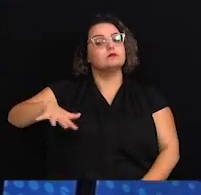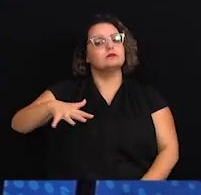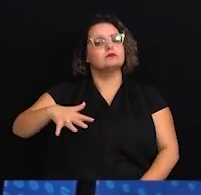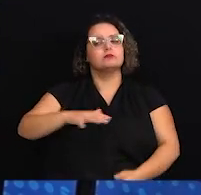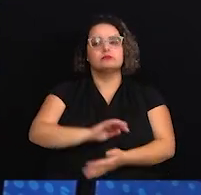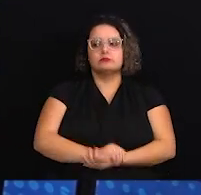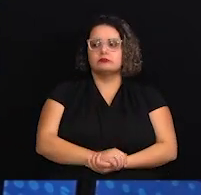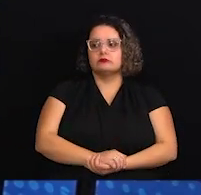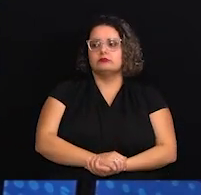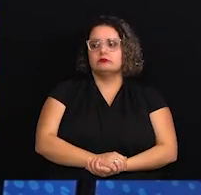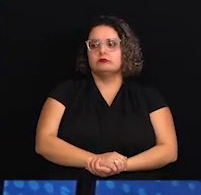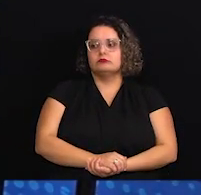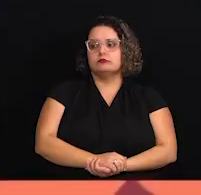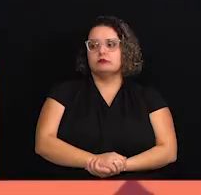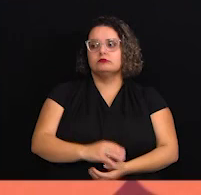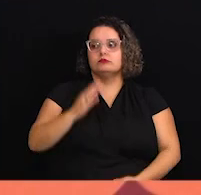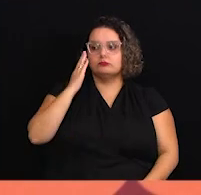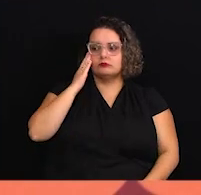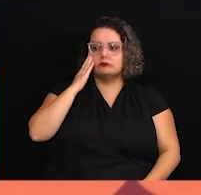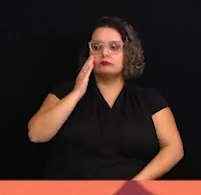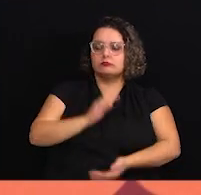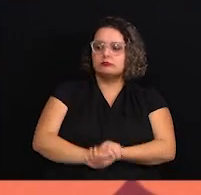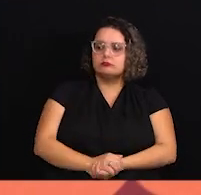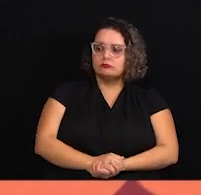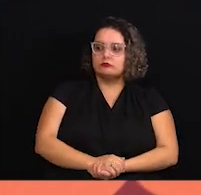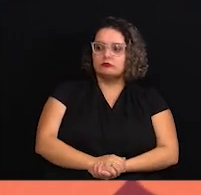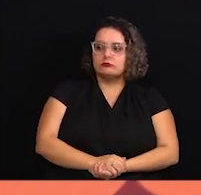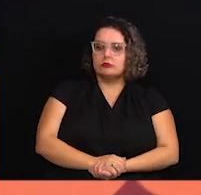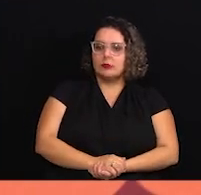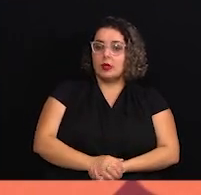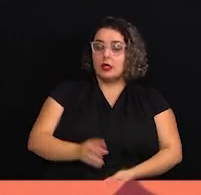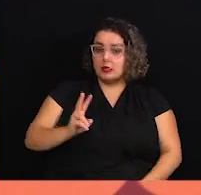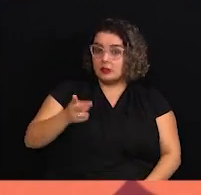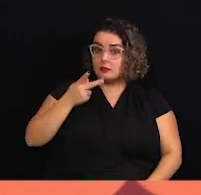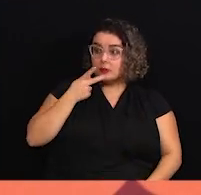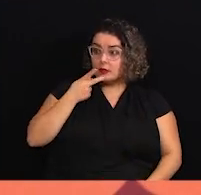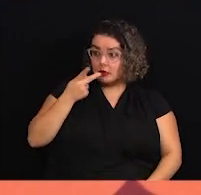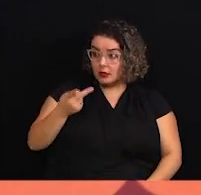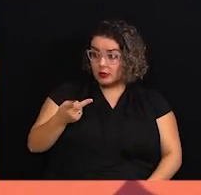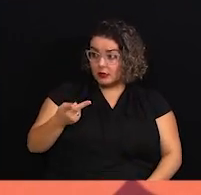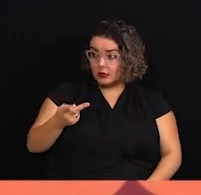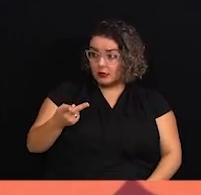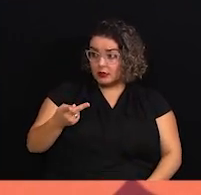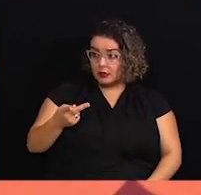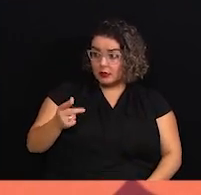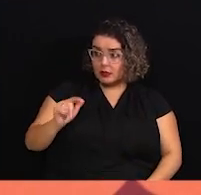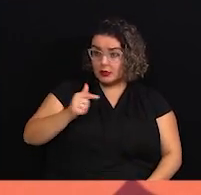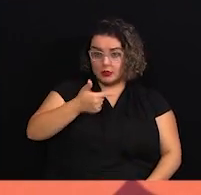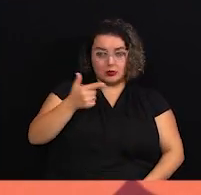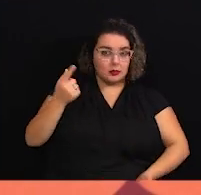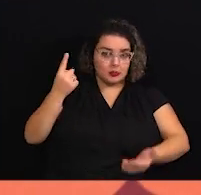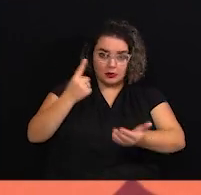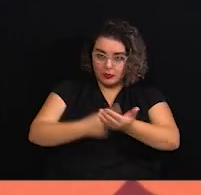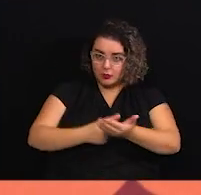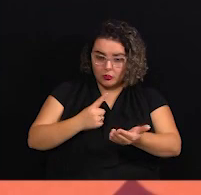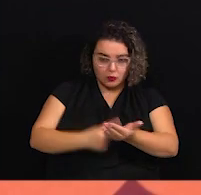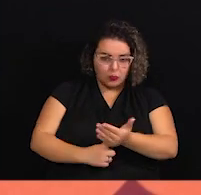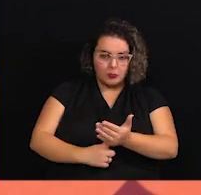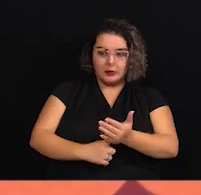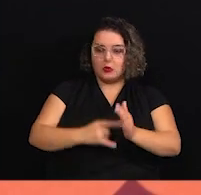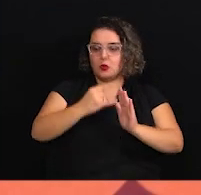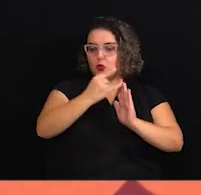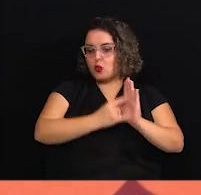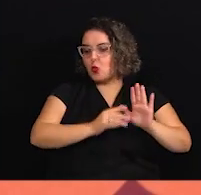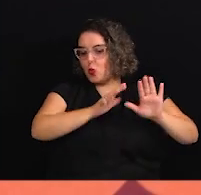seara, entendeu? Você sempre reforça, né, que não tem o compromisso documental,